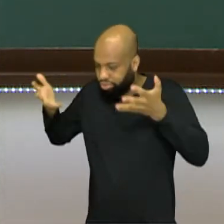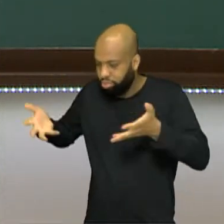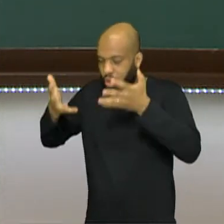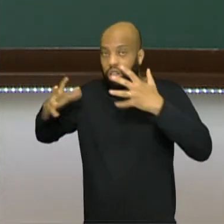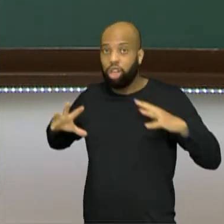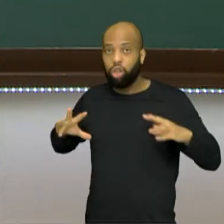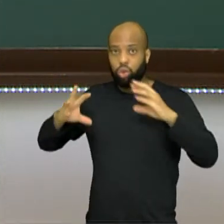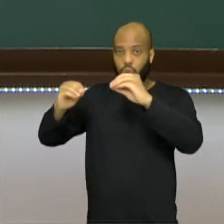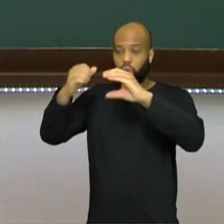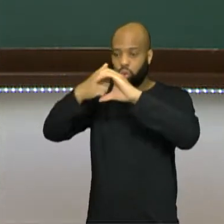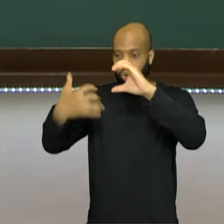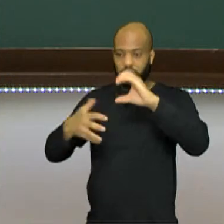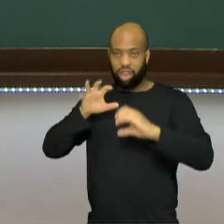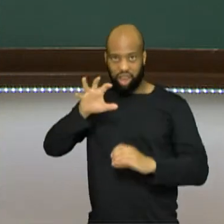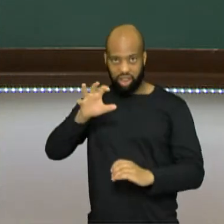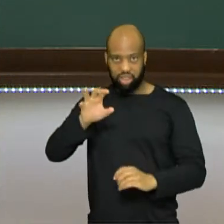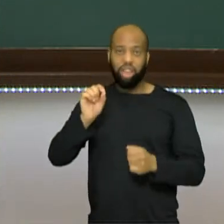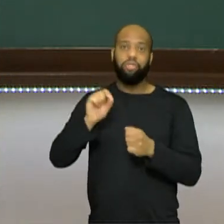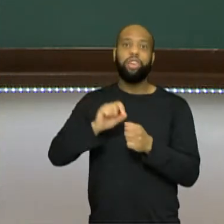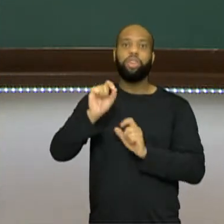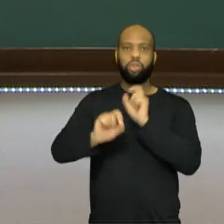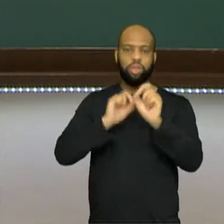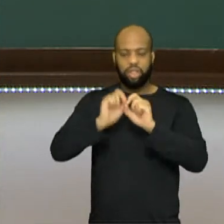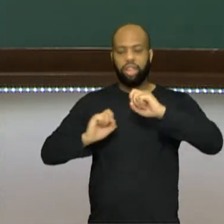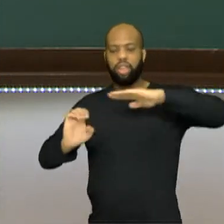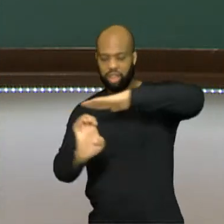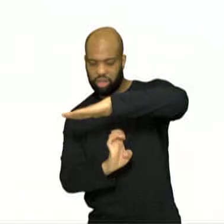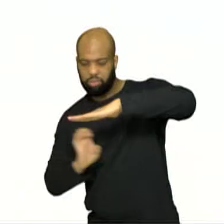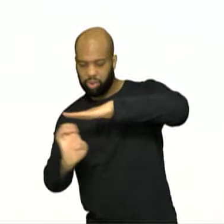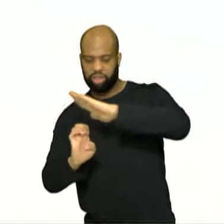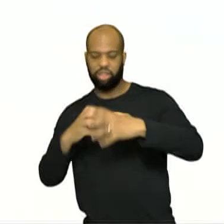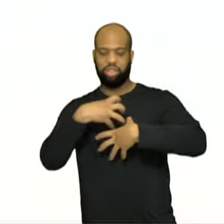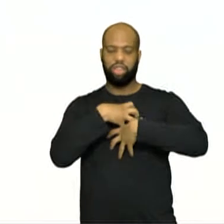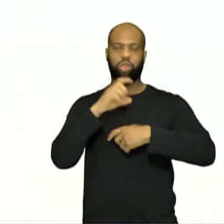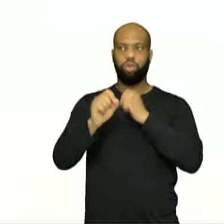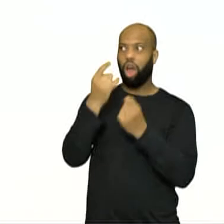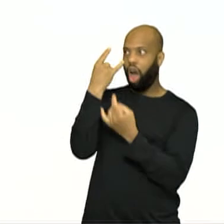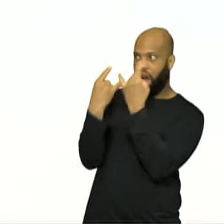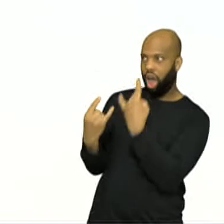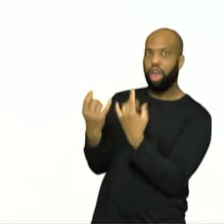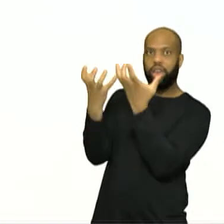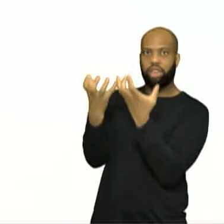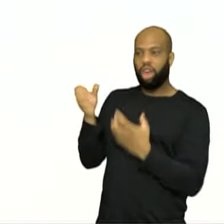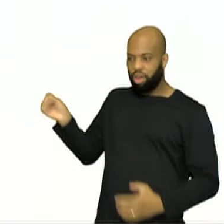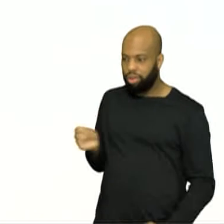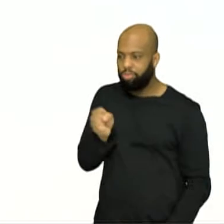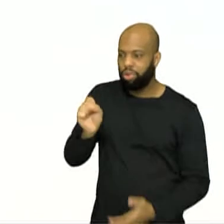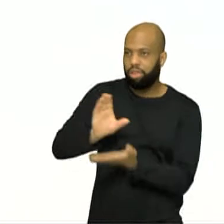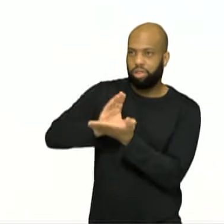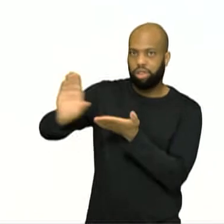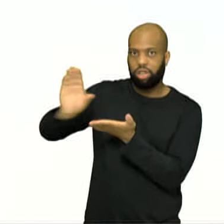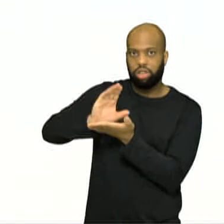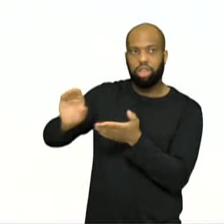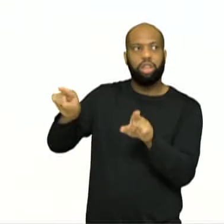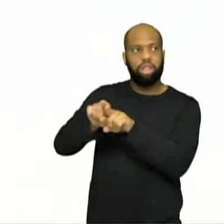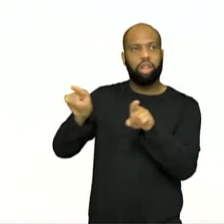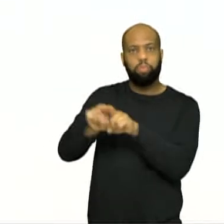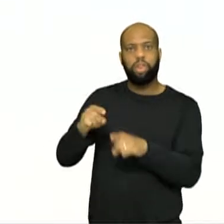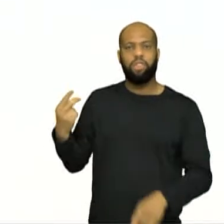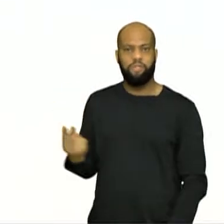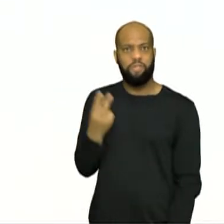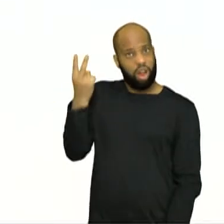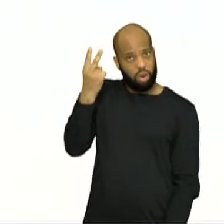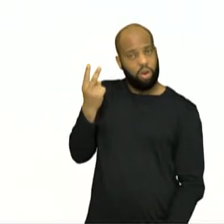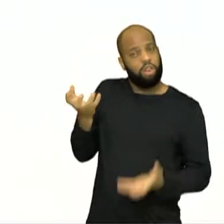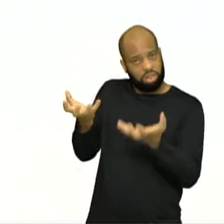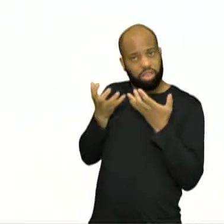todas as características que fazem com que as empresas se sintam muito atraídas em investir um valor monetário